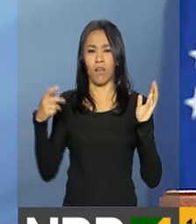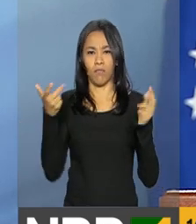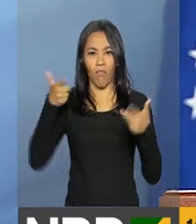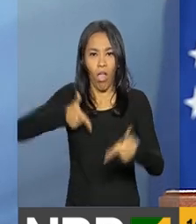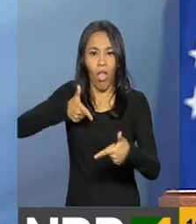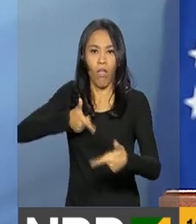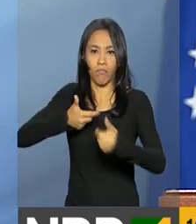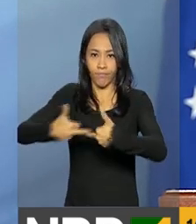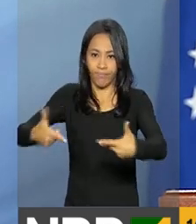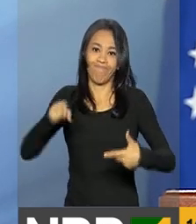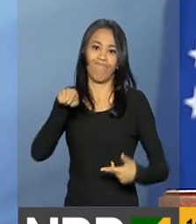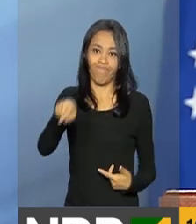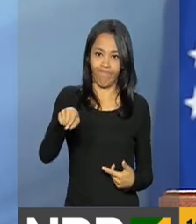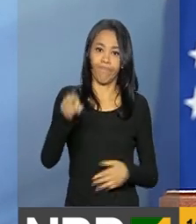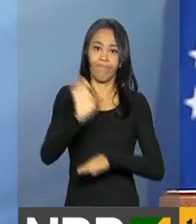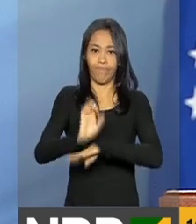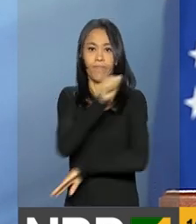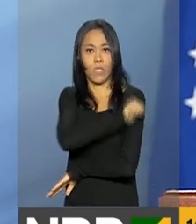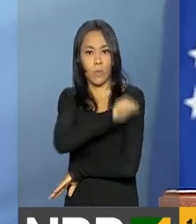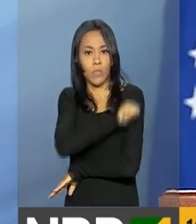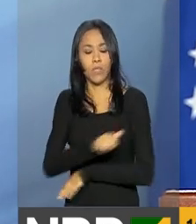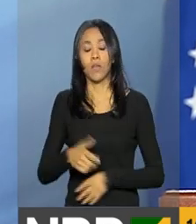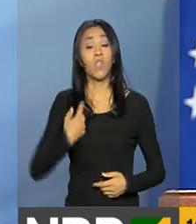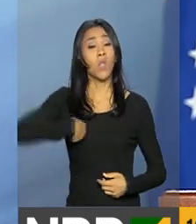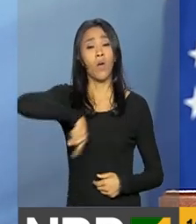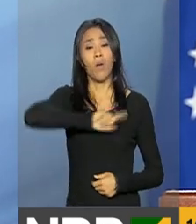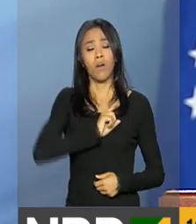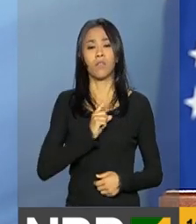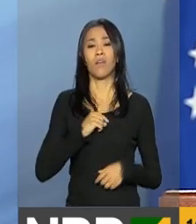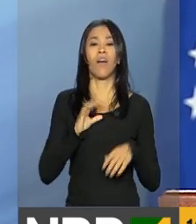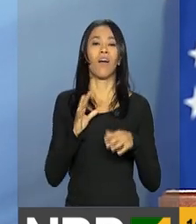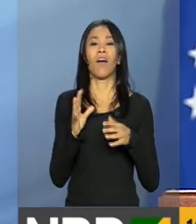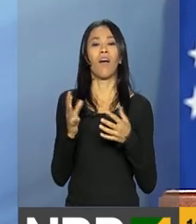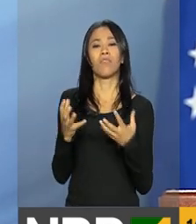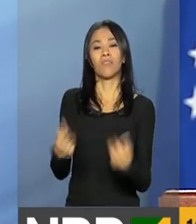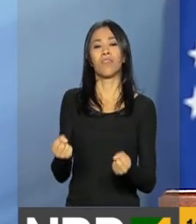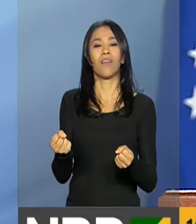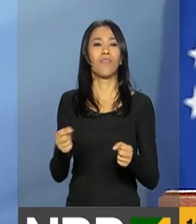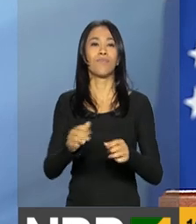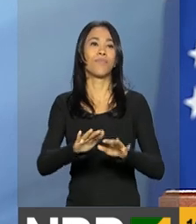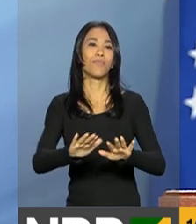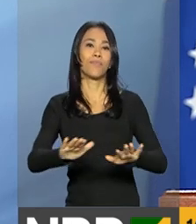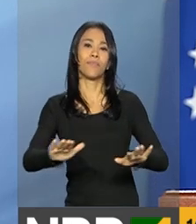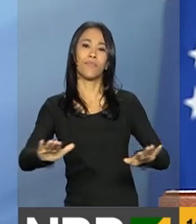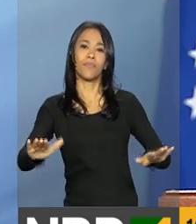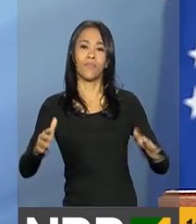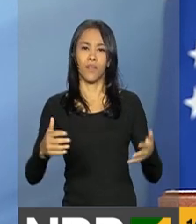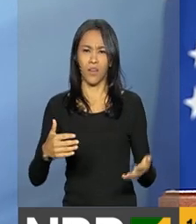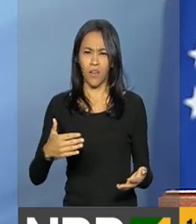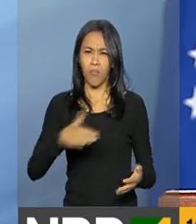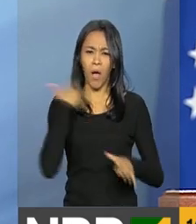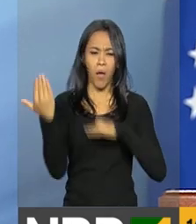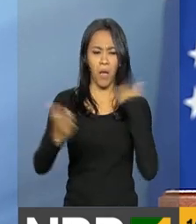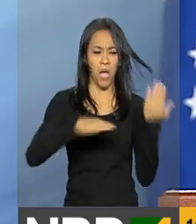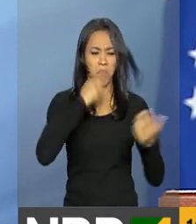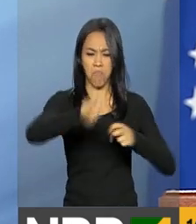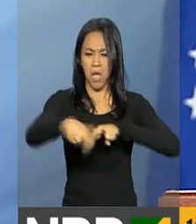Não podemos aceitar passivamente a morte de